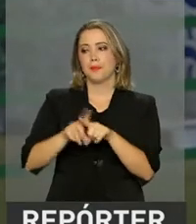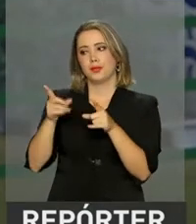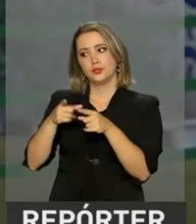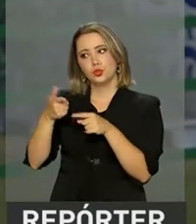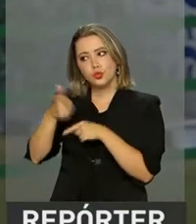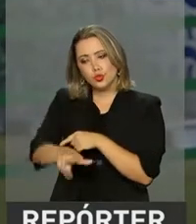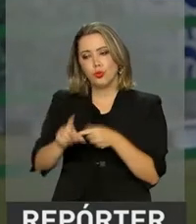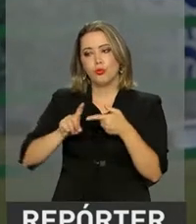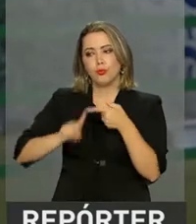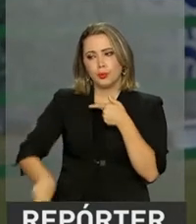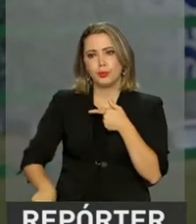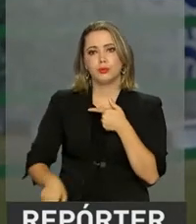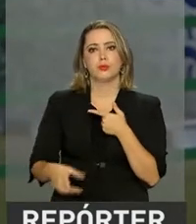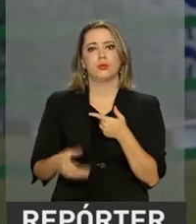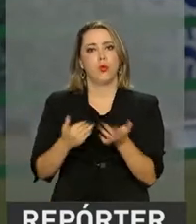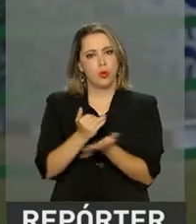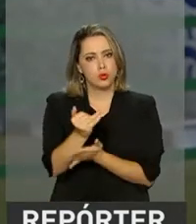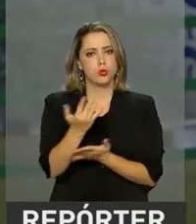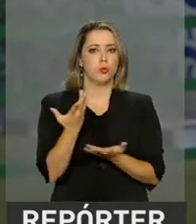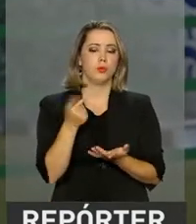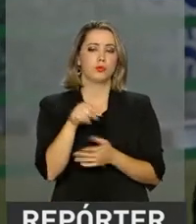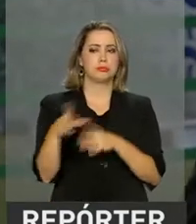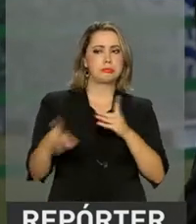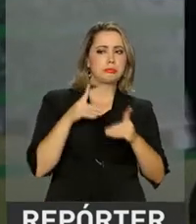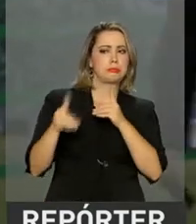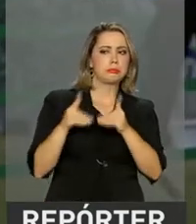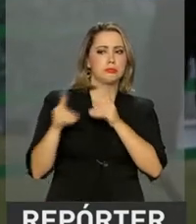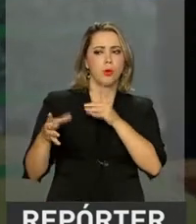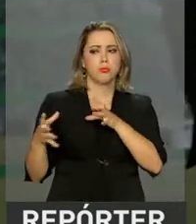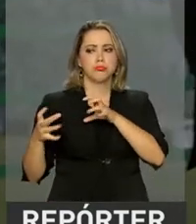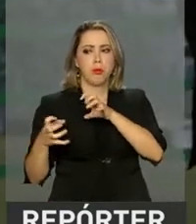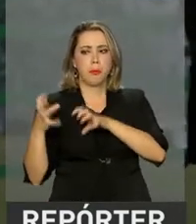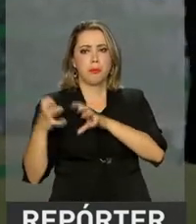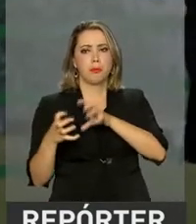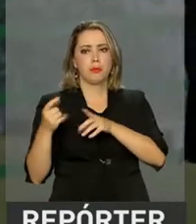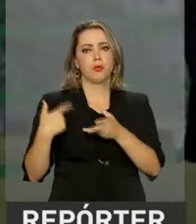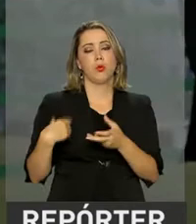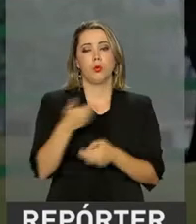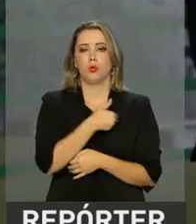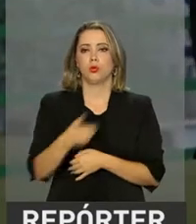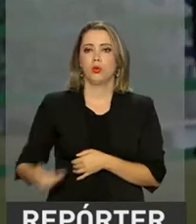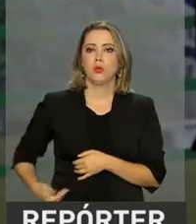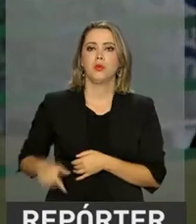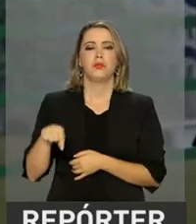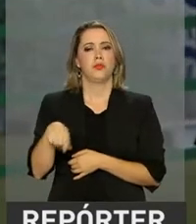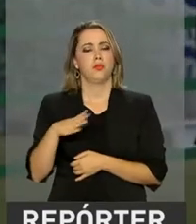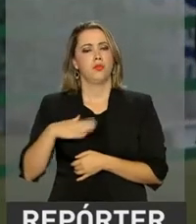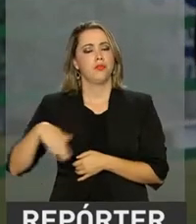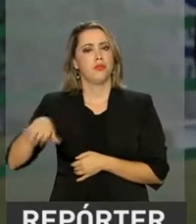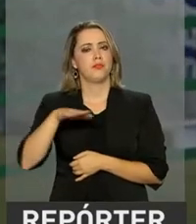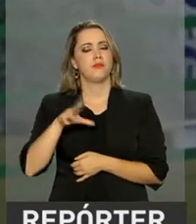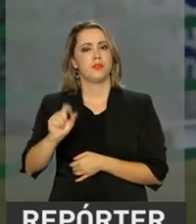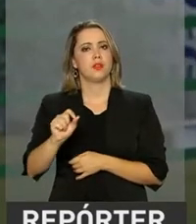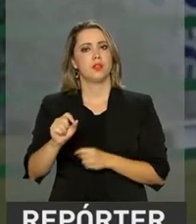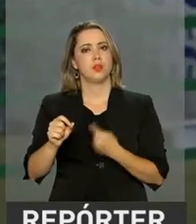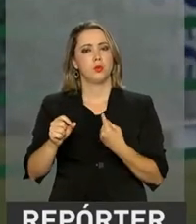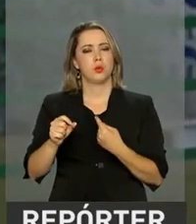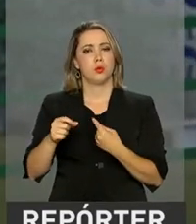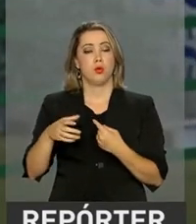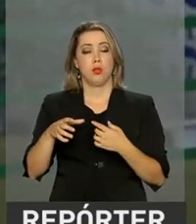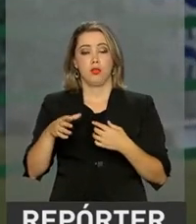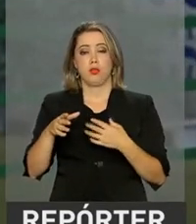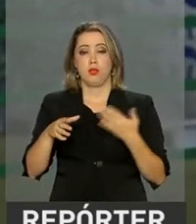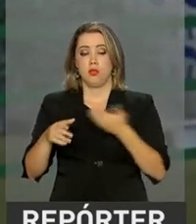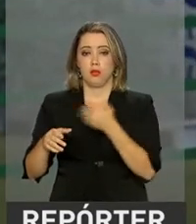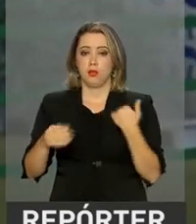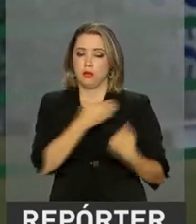rejeitado no plenário. Bom, esse embate, essa disputa entre governo e oposição vai se estender durante toda esta quarta-feira